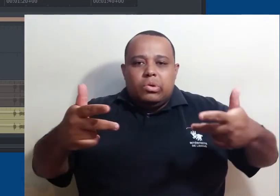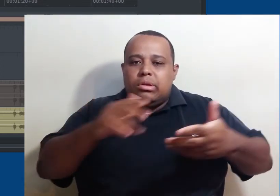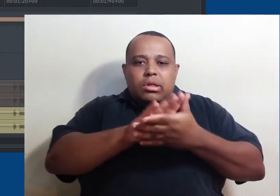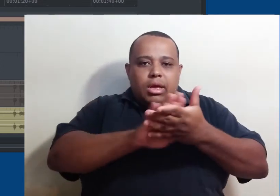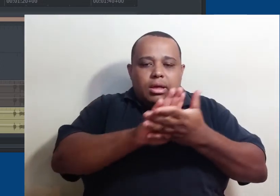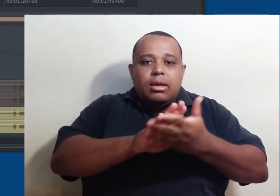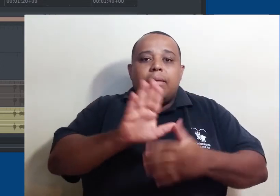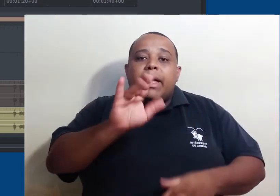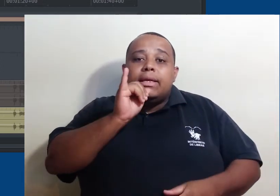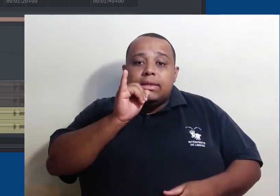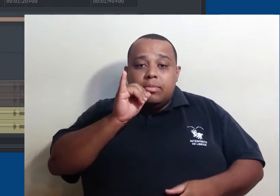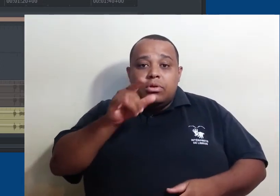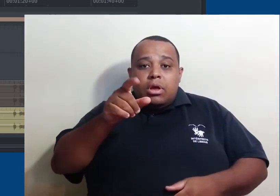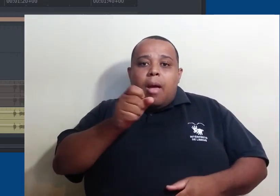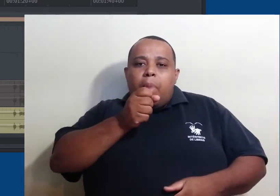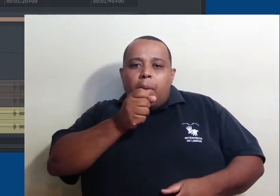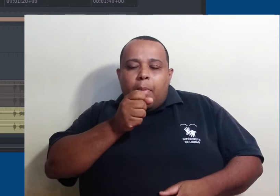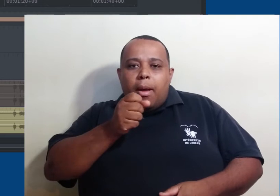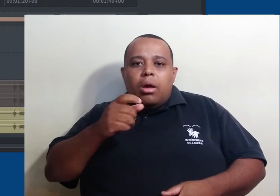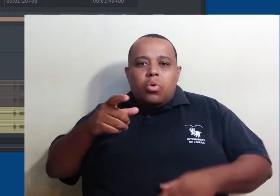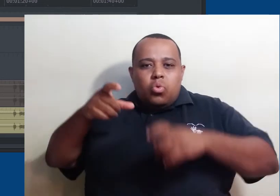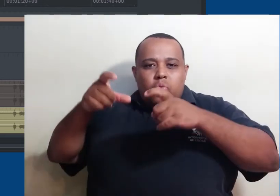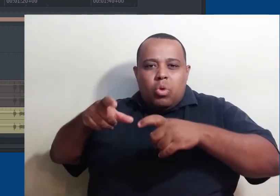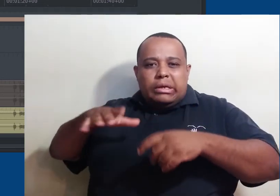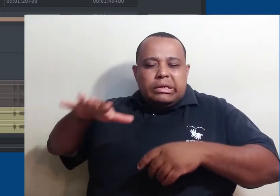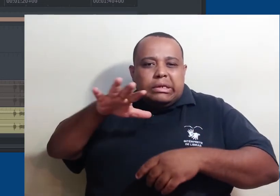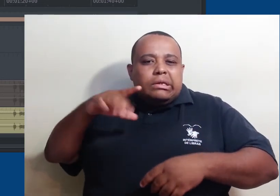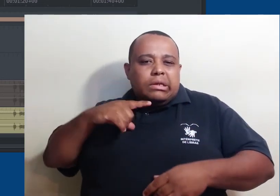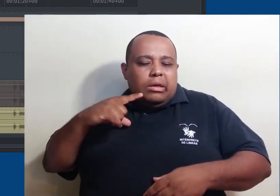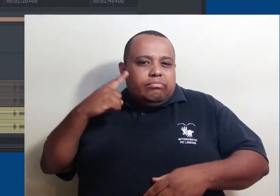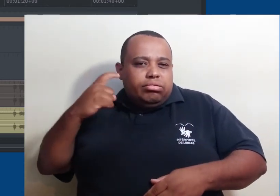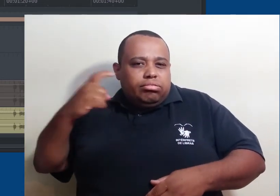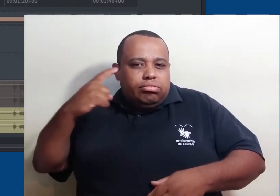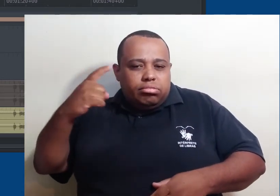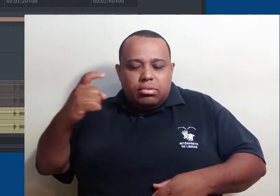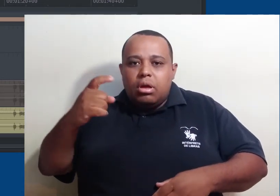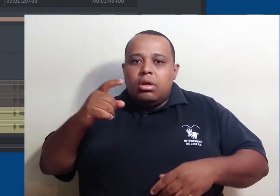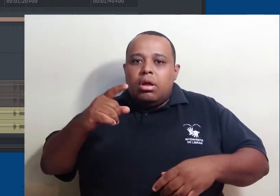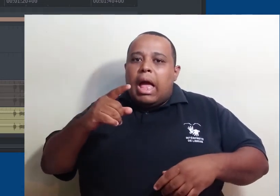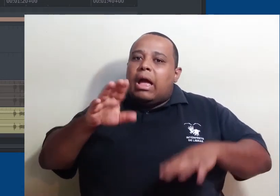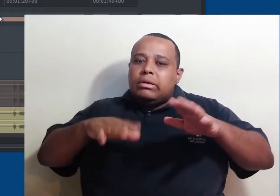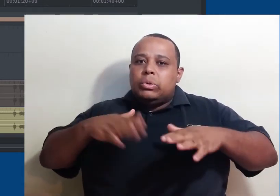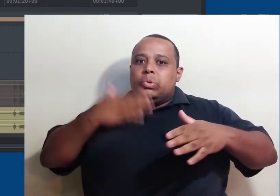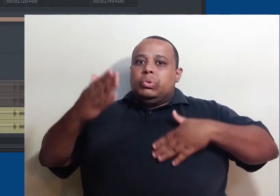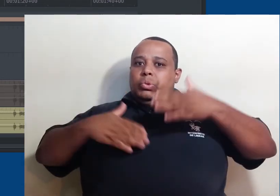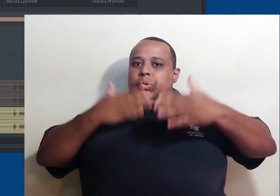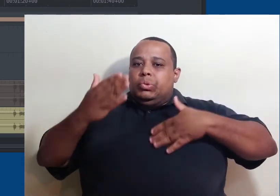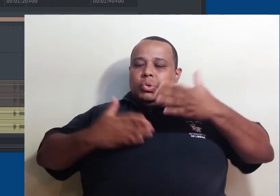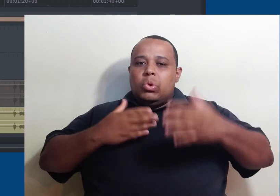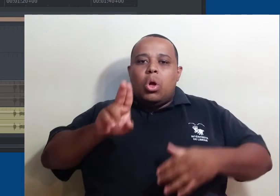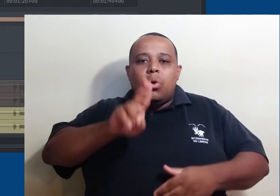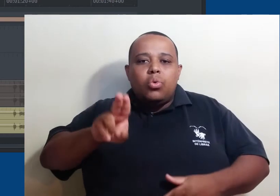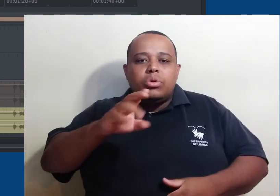é bom você colocar esse crossfade de um para outro para a transição não ficar tão repentina. E lembrar sempre de colocar no início e no final